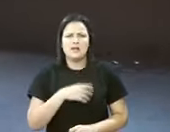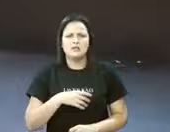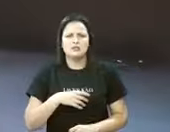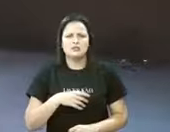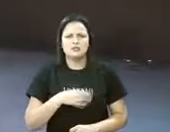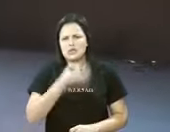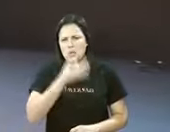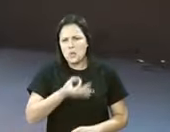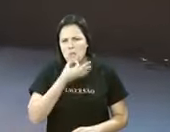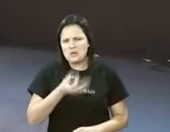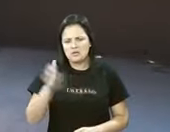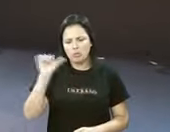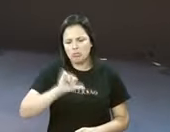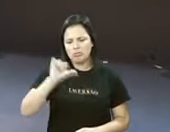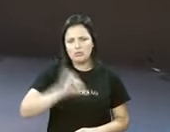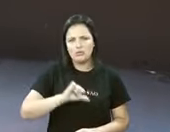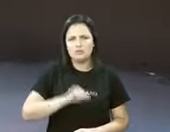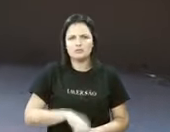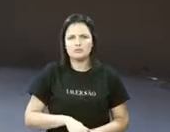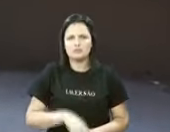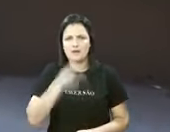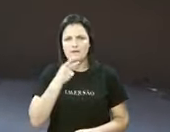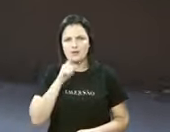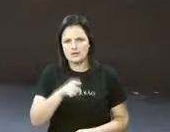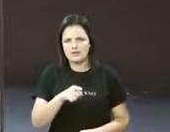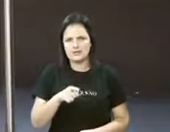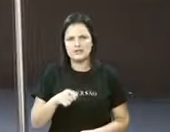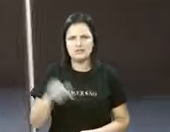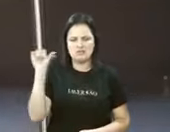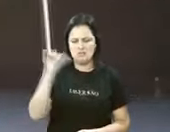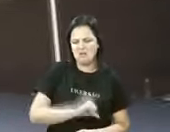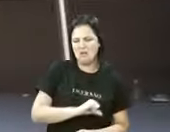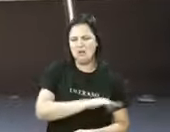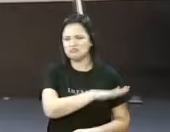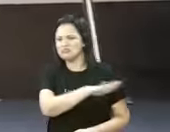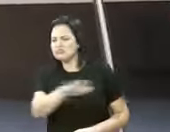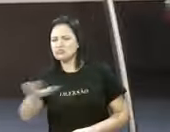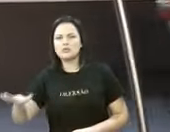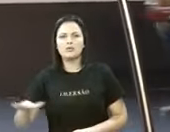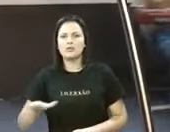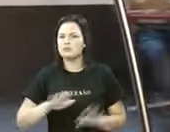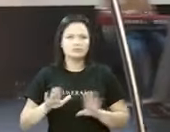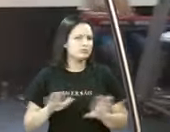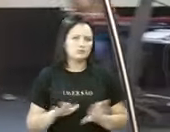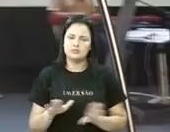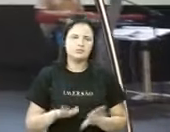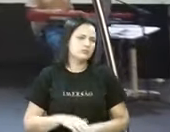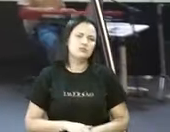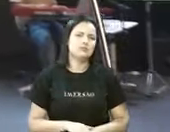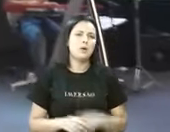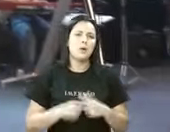está querendo ser melhor do que todo mundo. Não, Isaías, não tente ser compreendido por quem não viveu a experiência que você está vivendo.